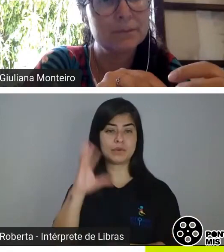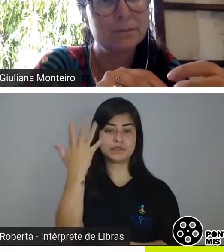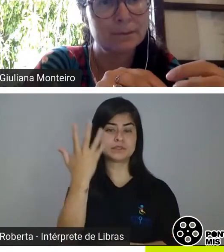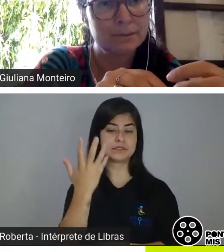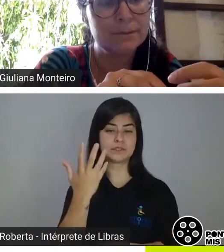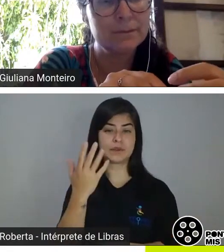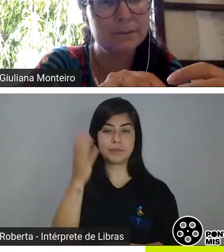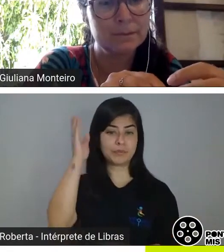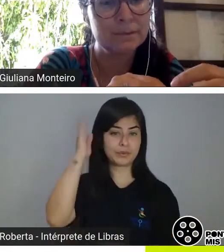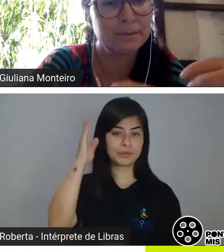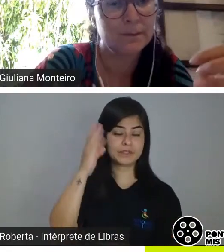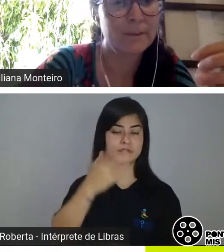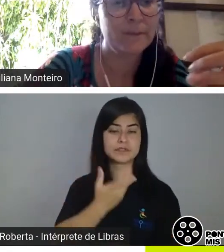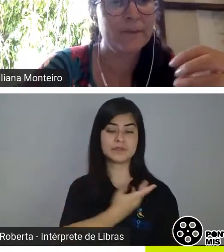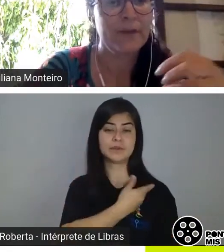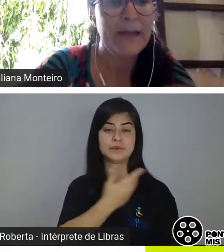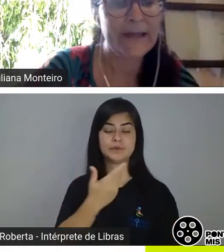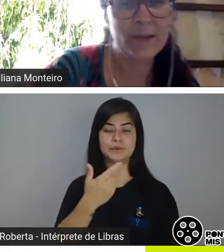bolsonarismo.